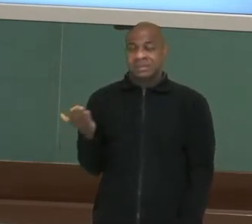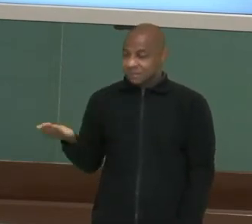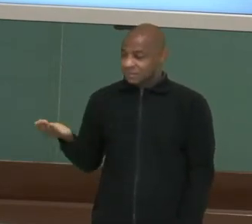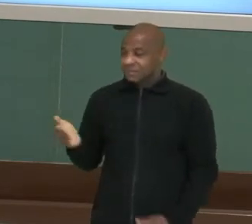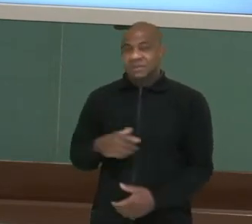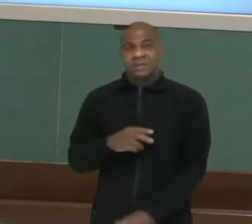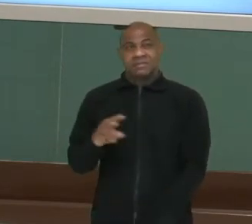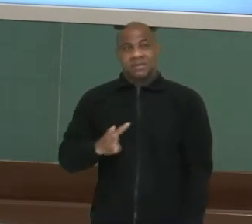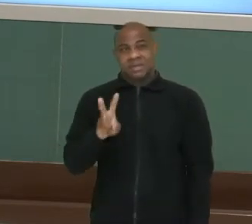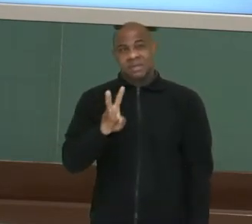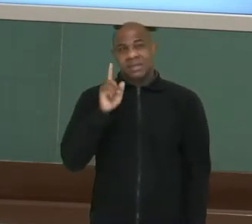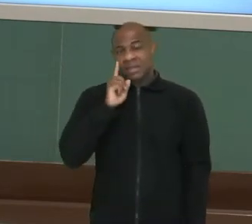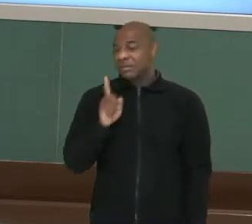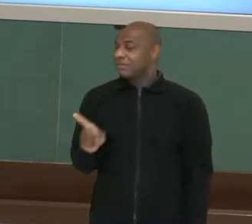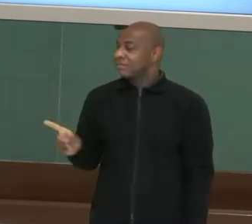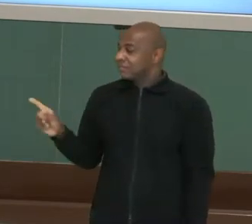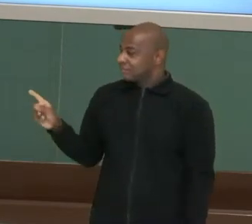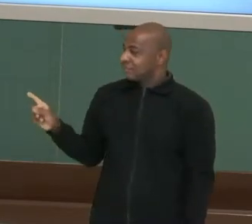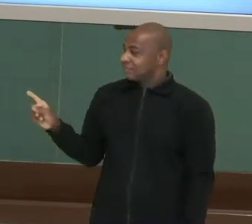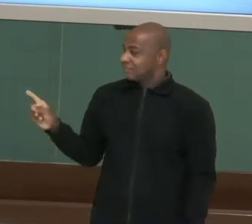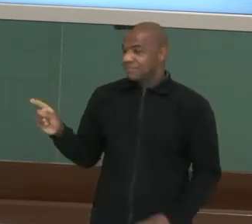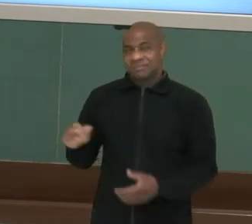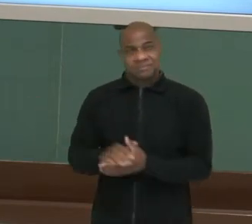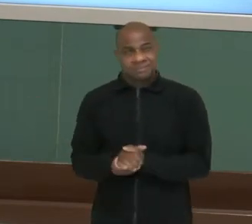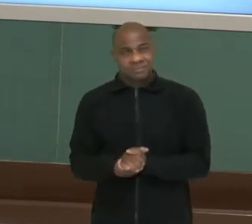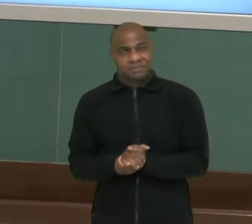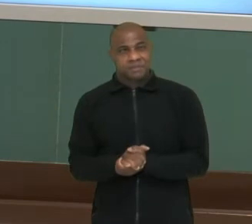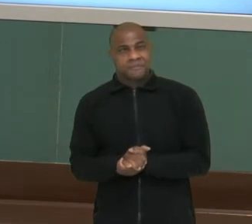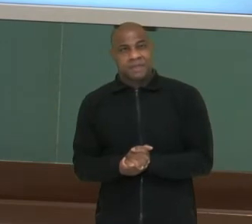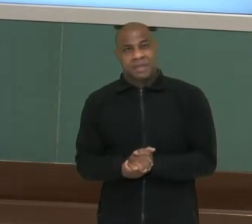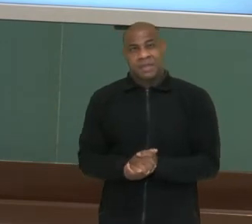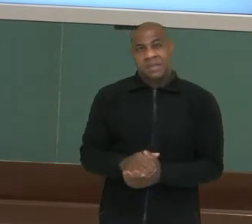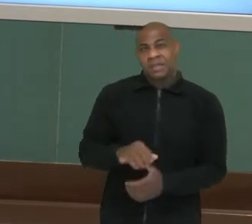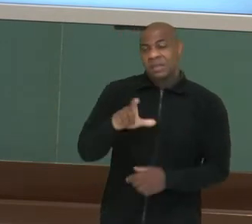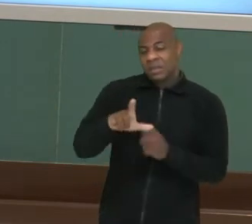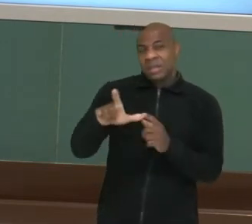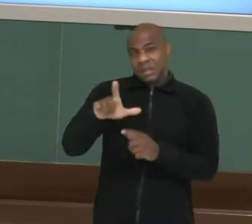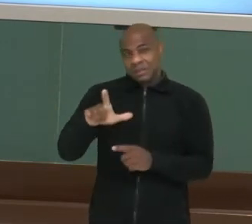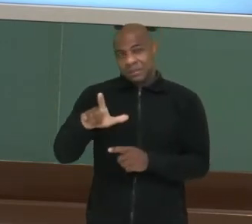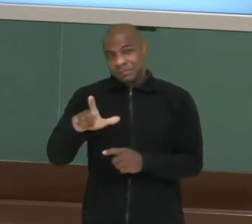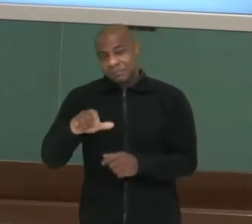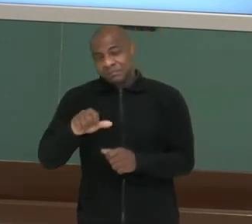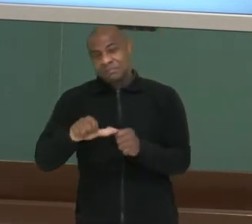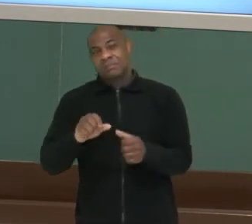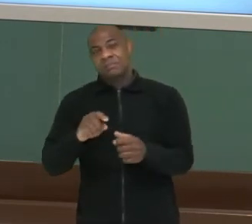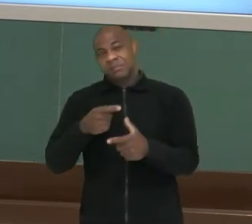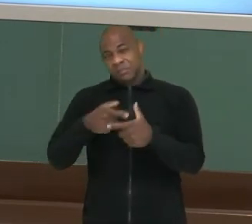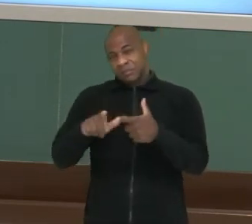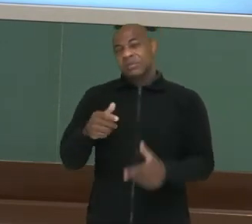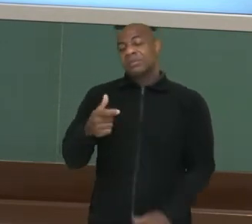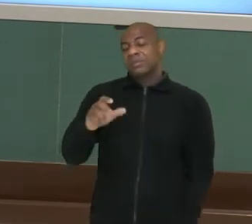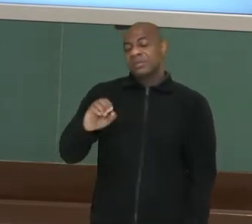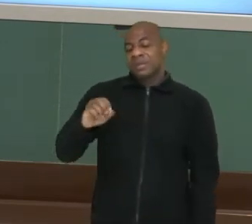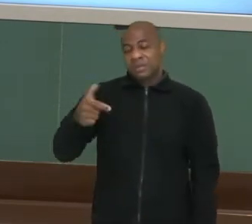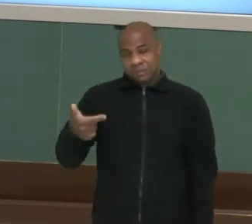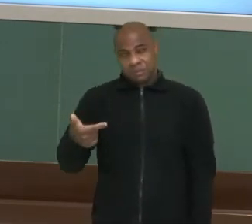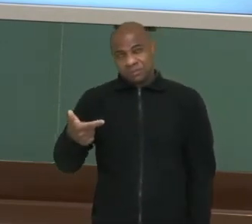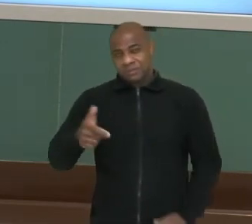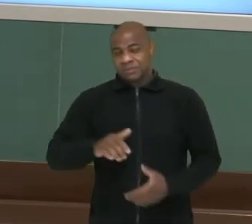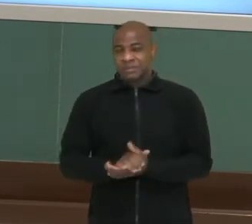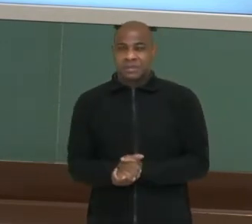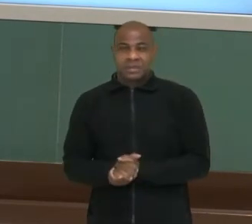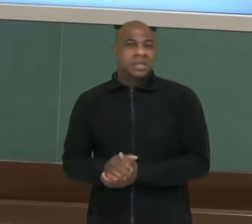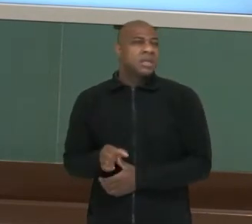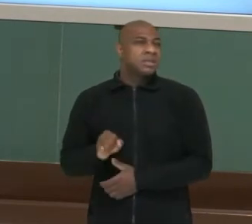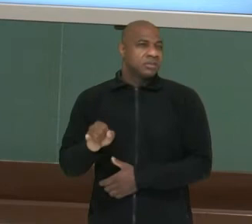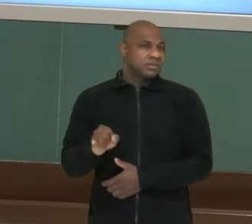que é 150, e o lambda passa dividindo, que é 0,2. E nós obtemos a frequência de 750 Hz. Se